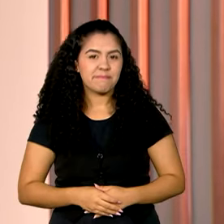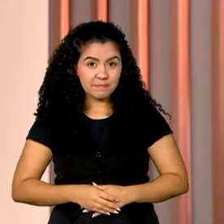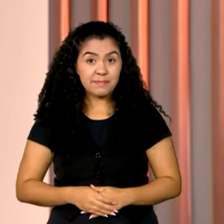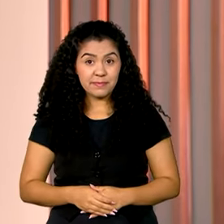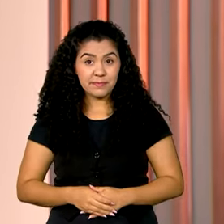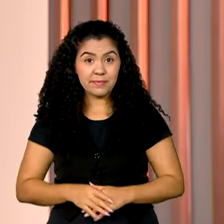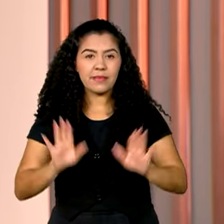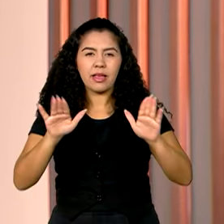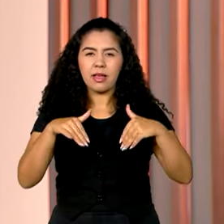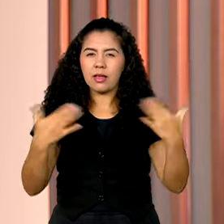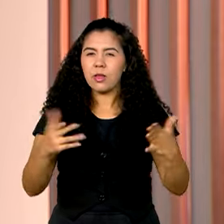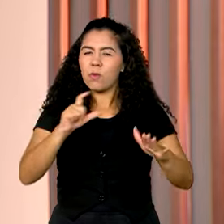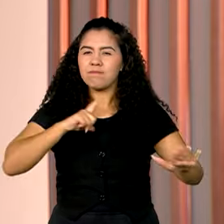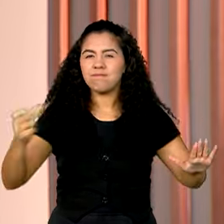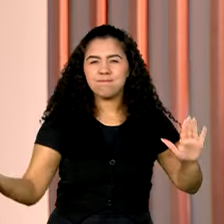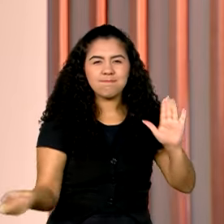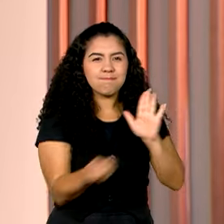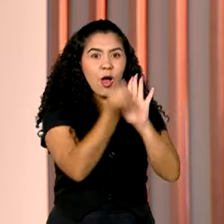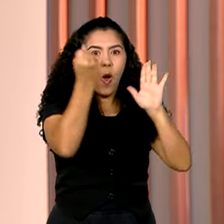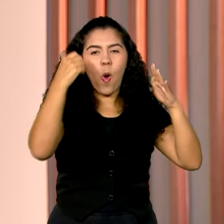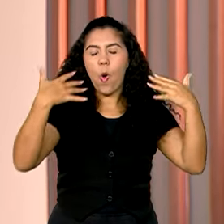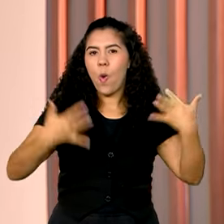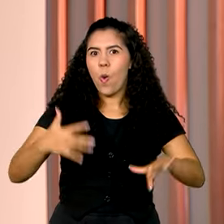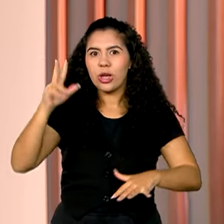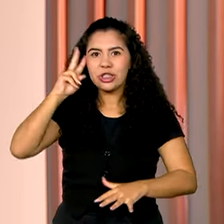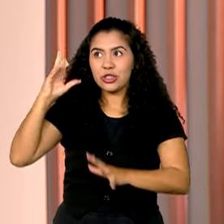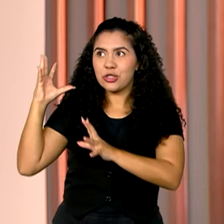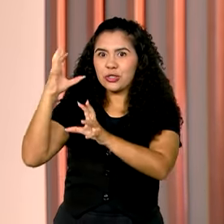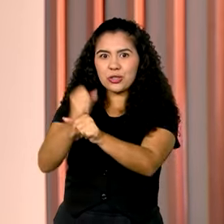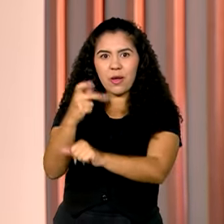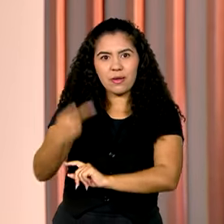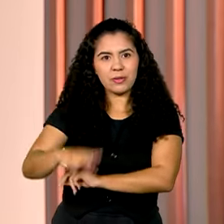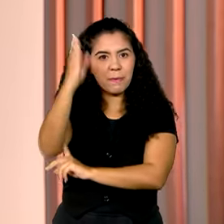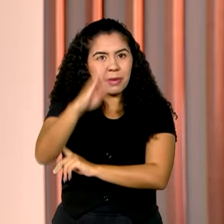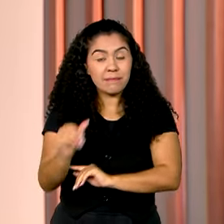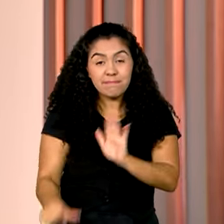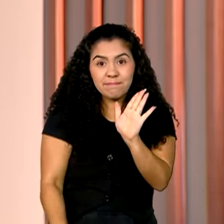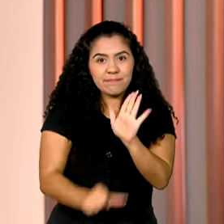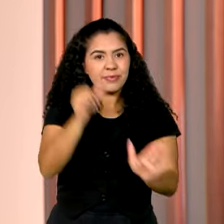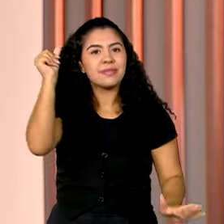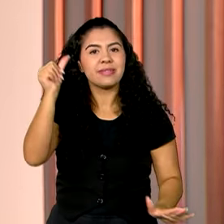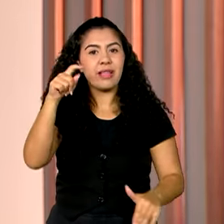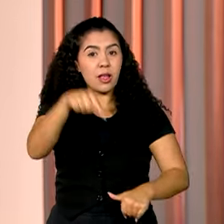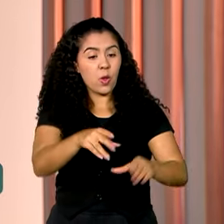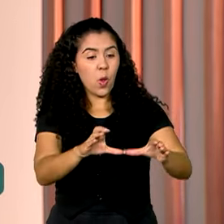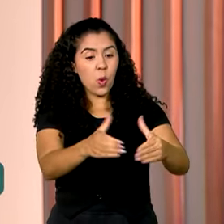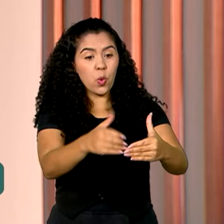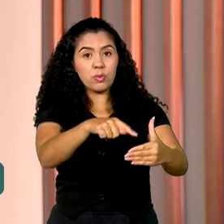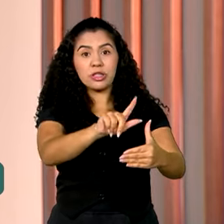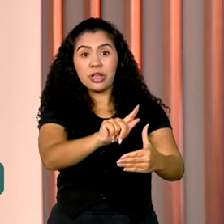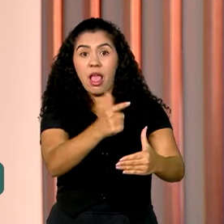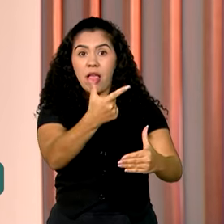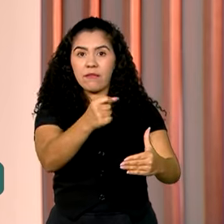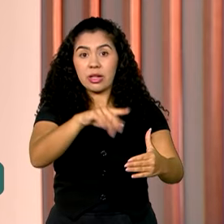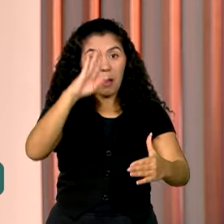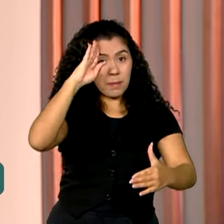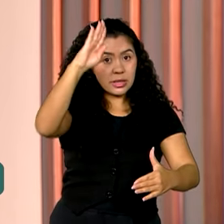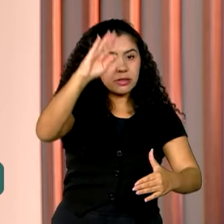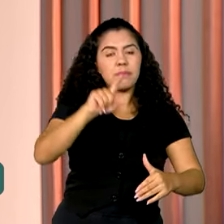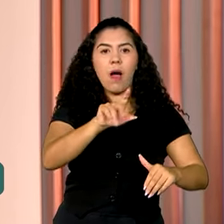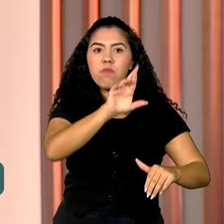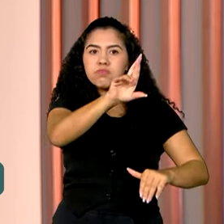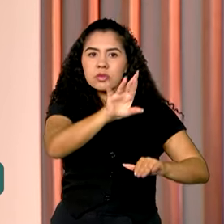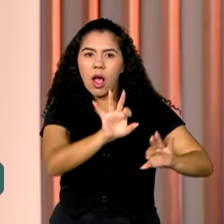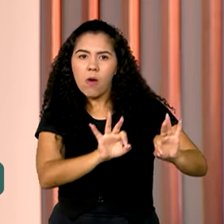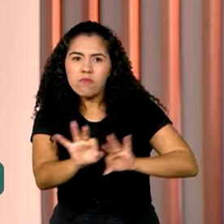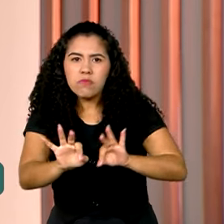Um momento cívico e histórico. Pela primeira vez, no comando do G20, uma das principais organizações de cooperação